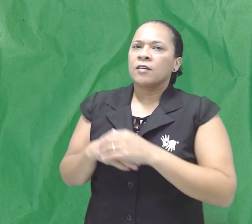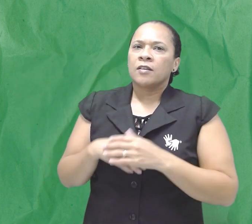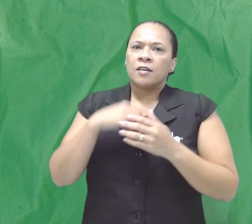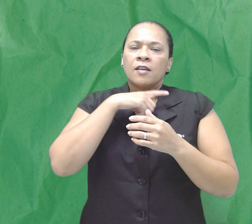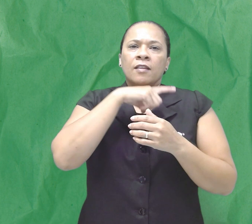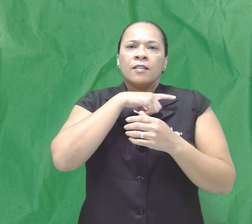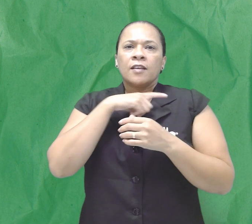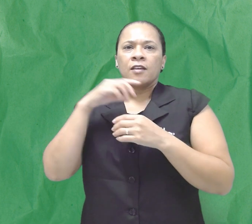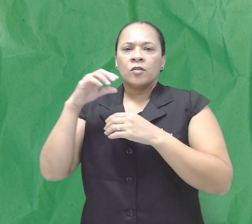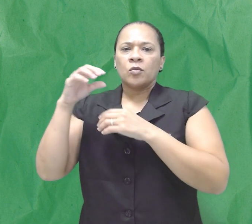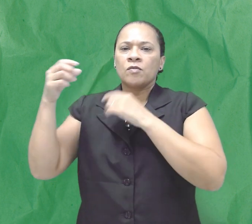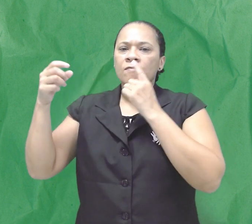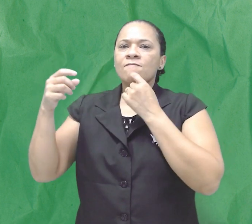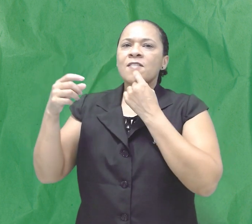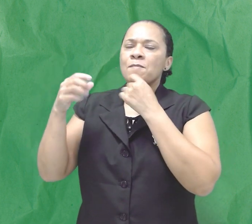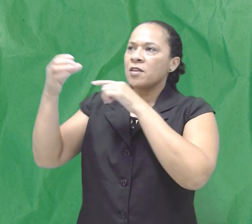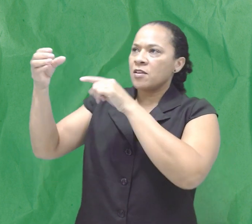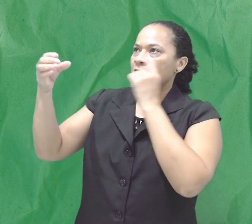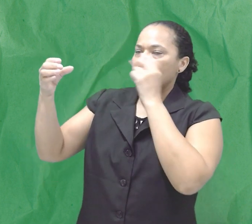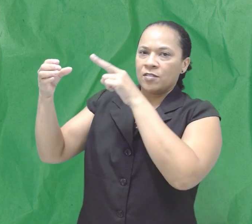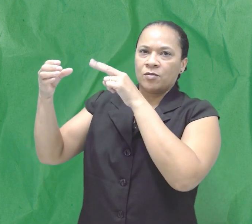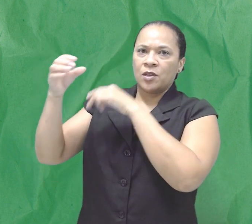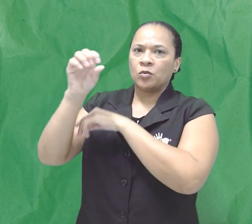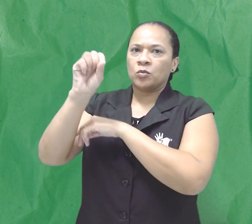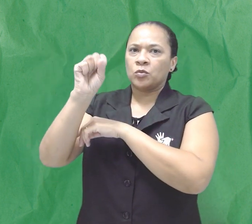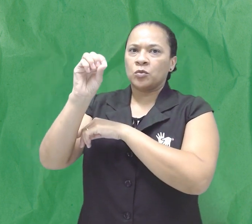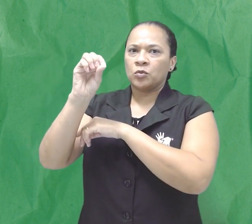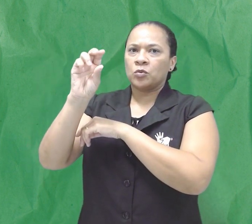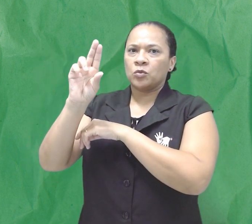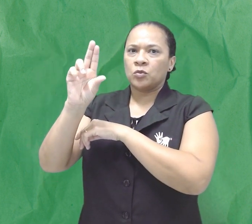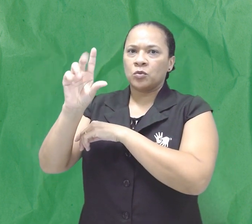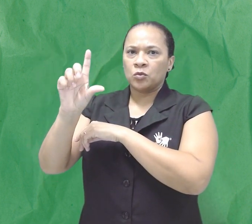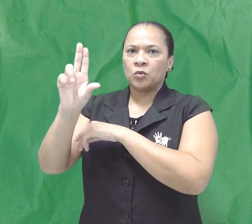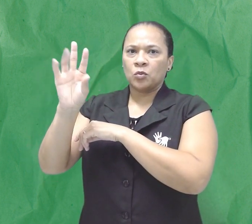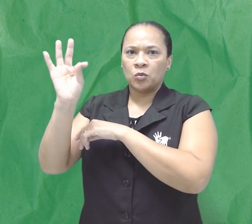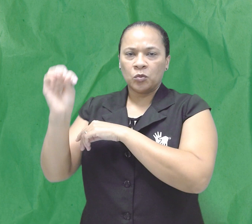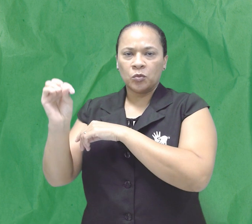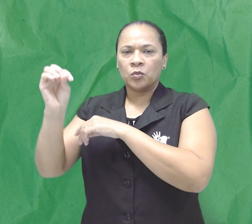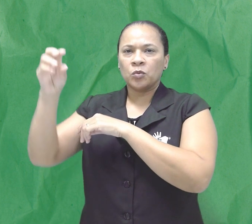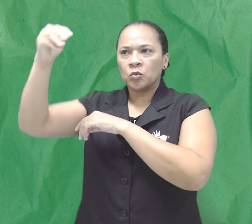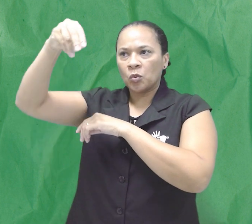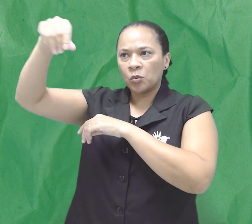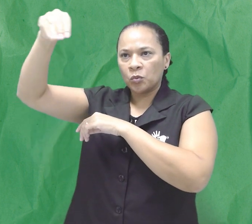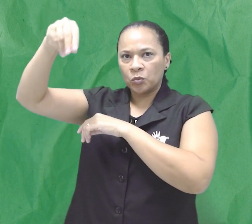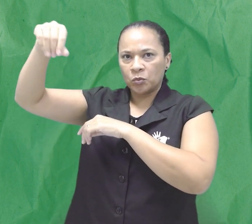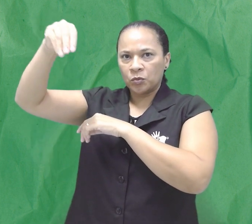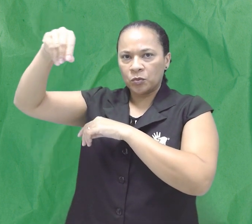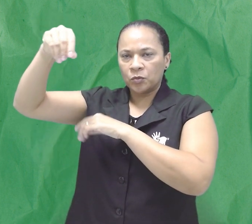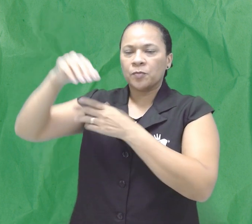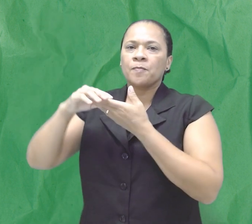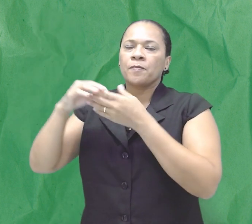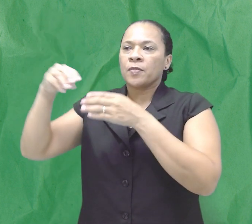essa espécie vermelhinha, que está sendo pesado, então uma quantidade normalmente determinada, Esse soluto,